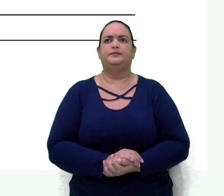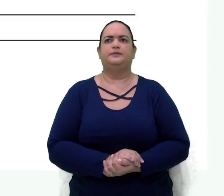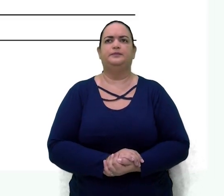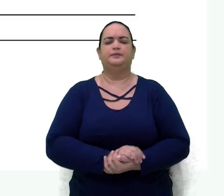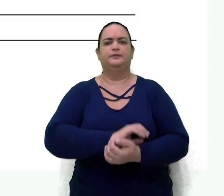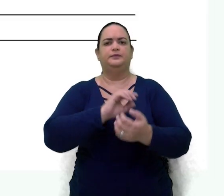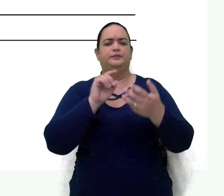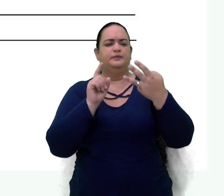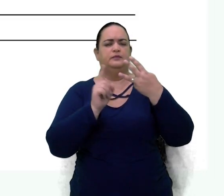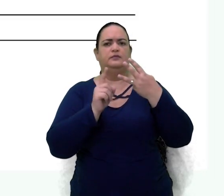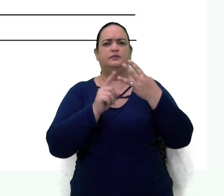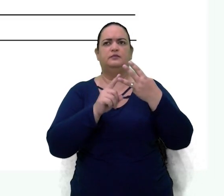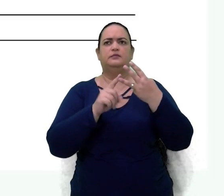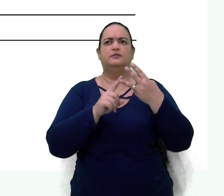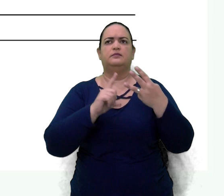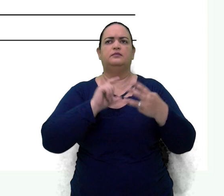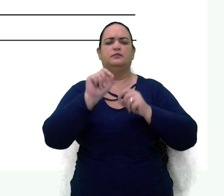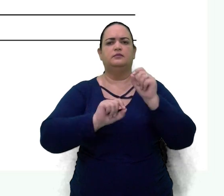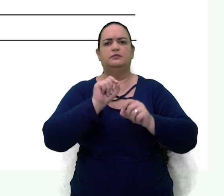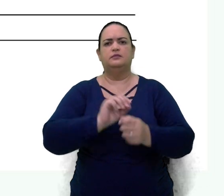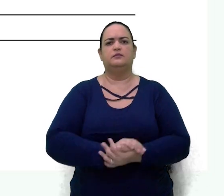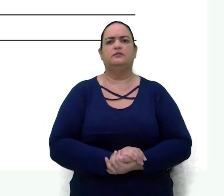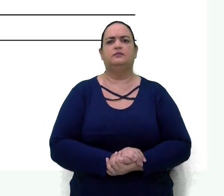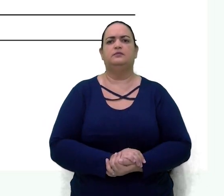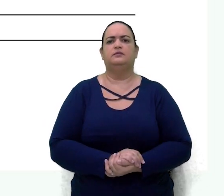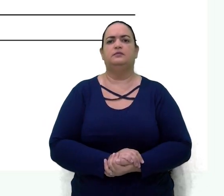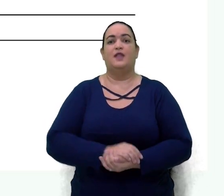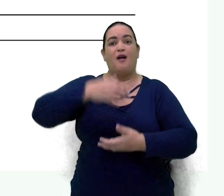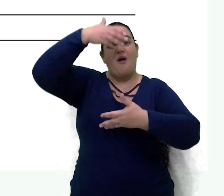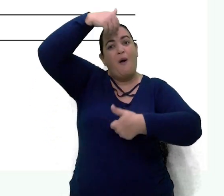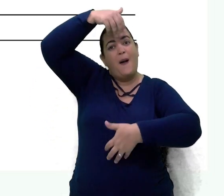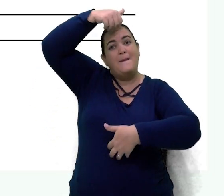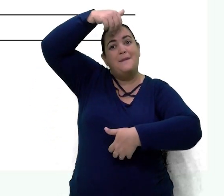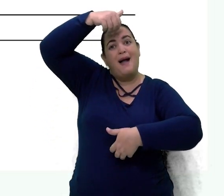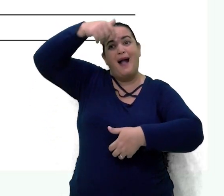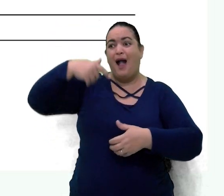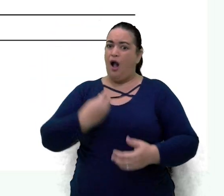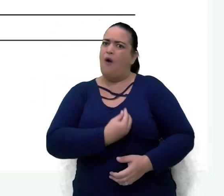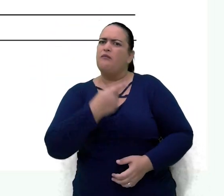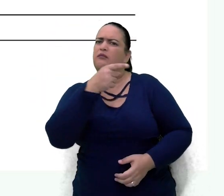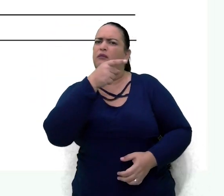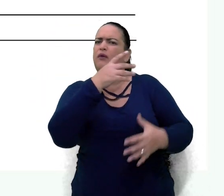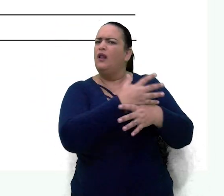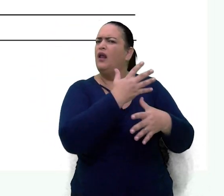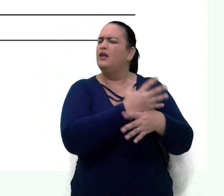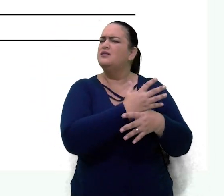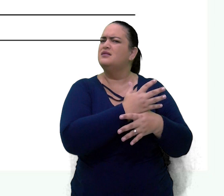Na terceira questão, tem o seguinte. O macaco vive uma situação que não é sua realidade, o que o